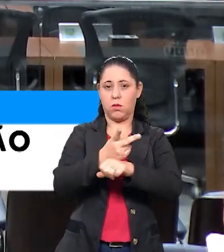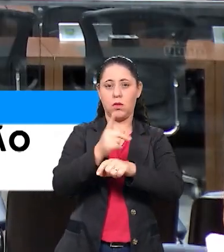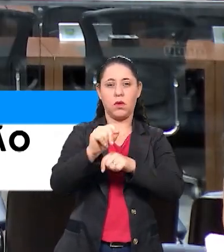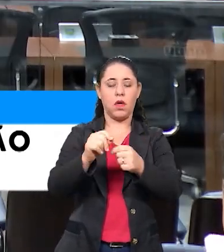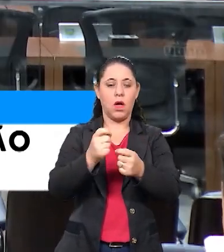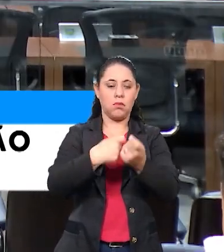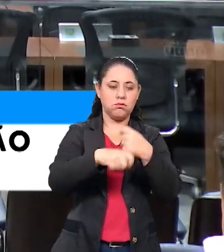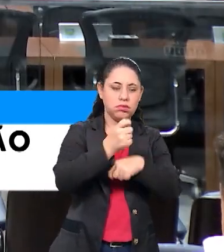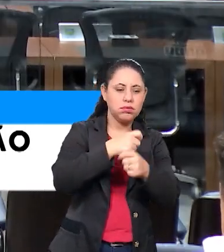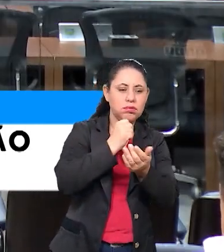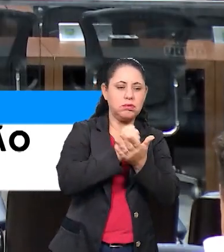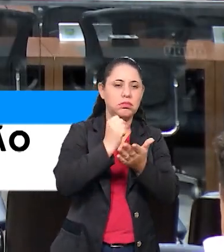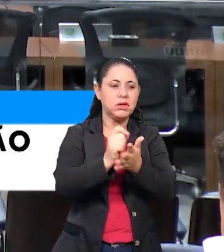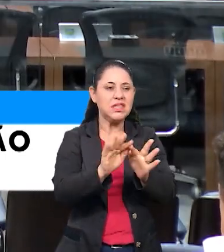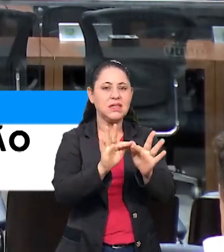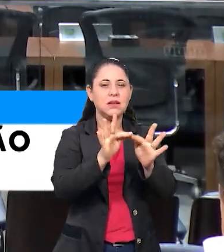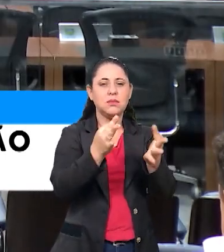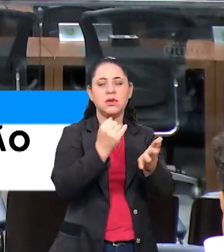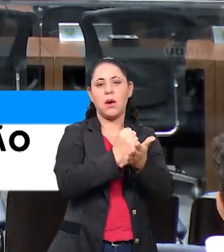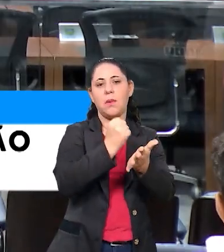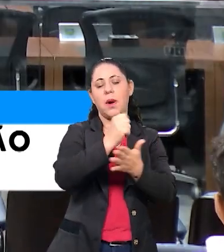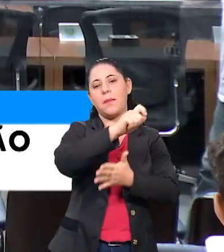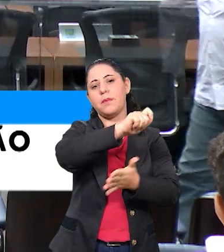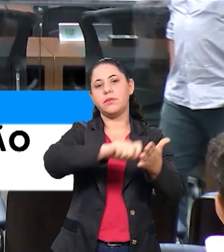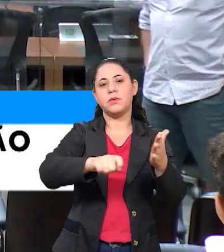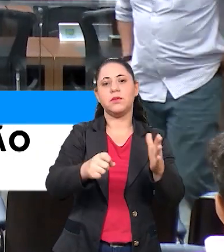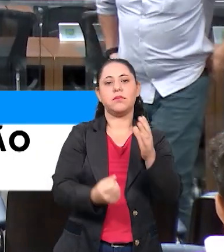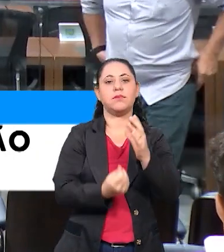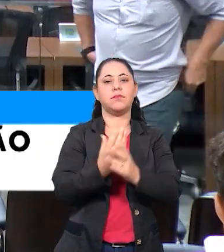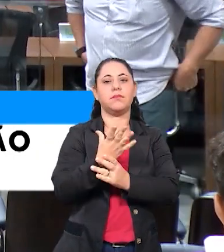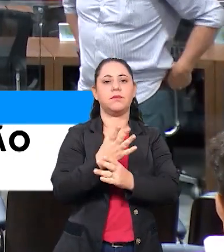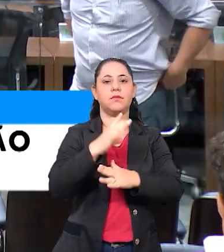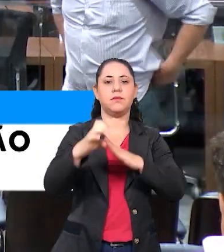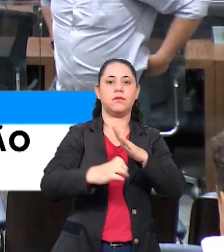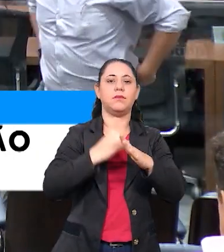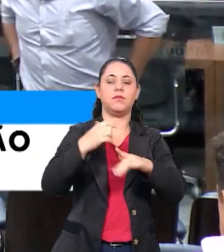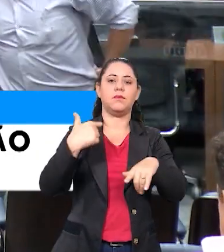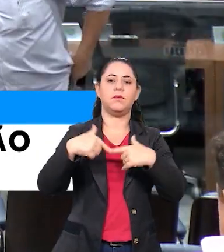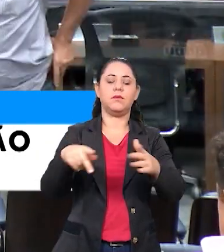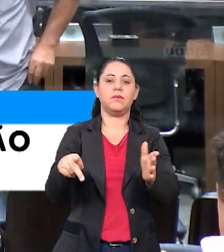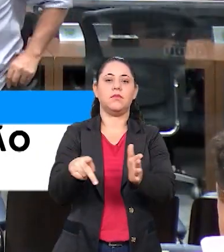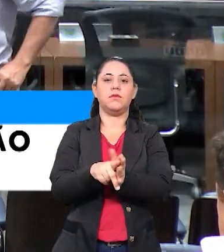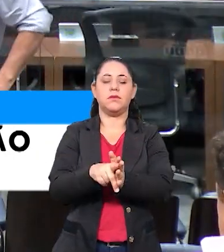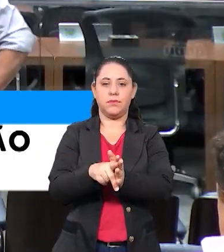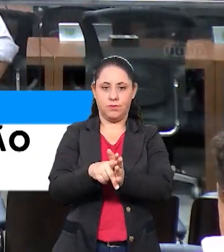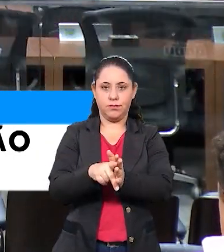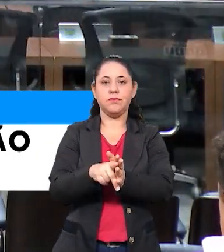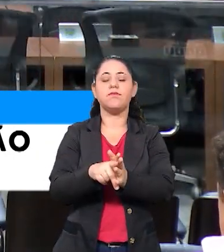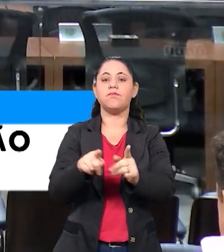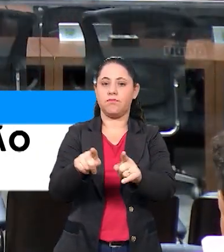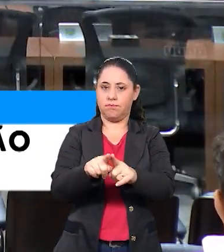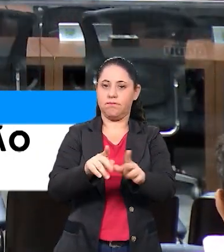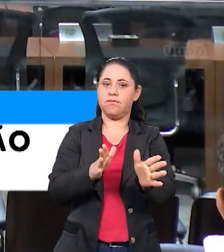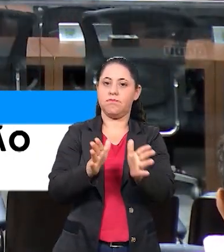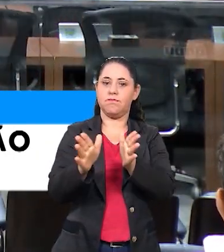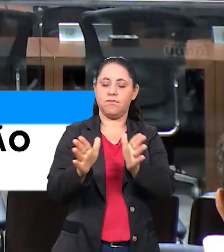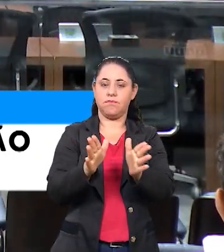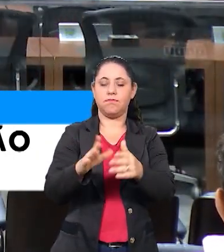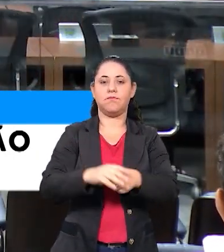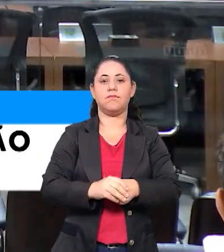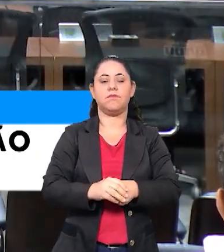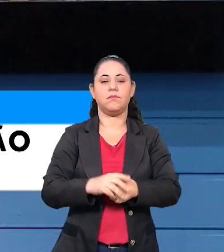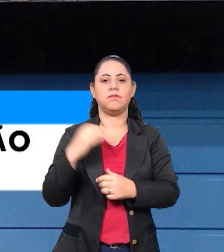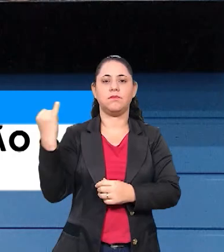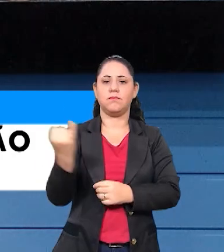projeto busca desburocratizar e simplificar o processo de registro e legalização das atividades empresariais e do acesso